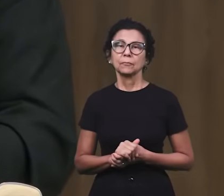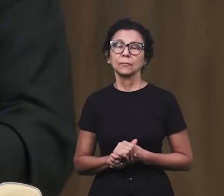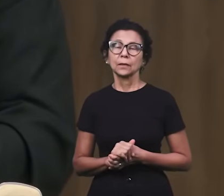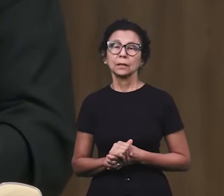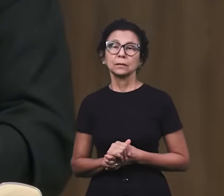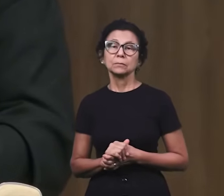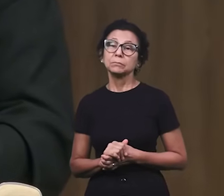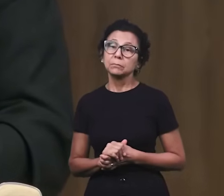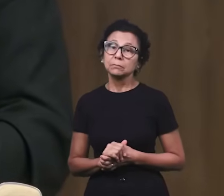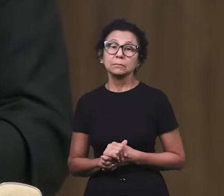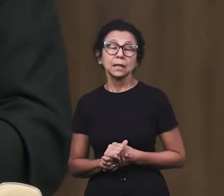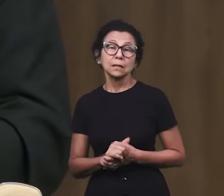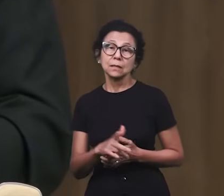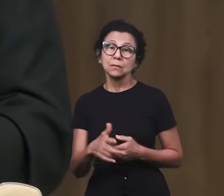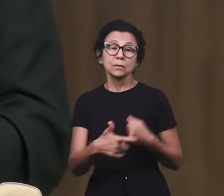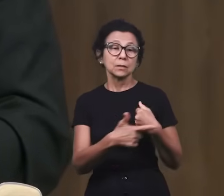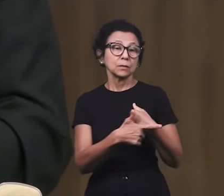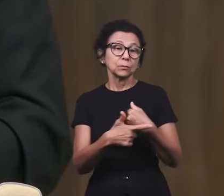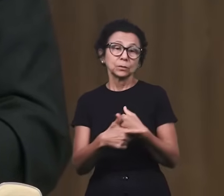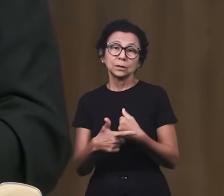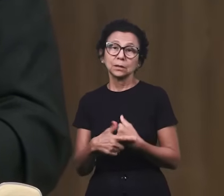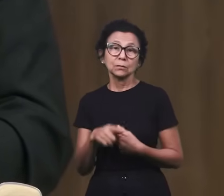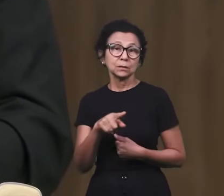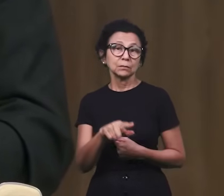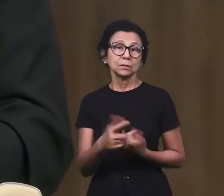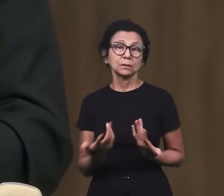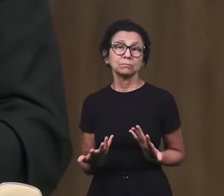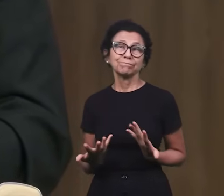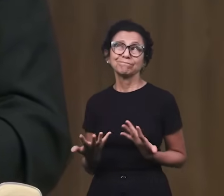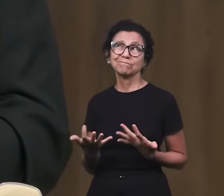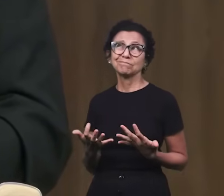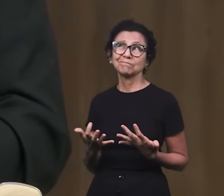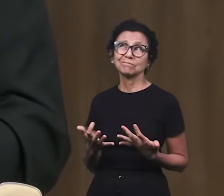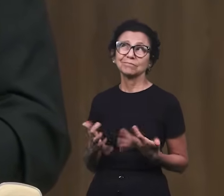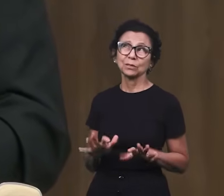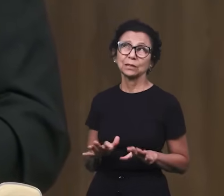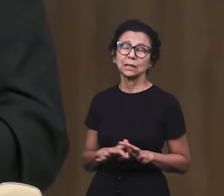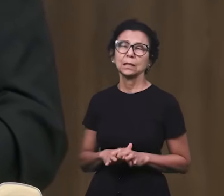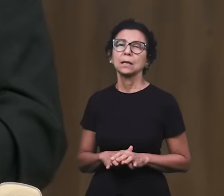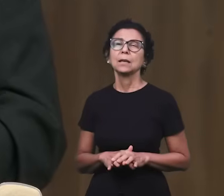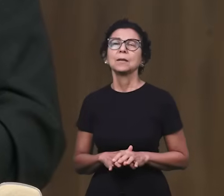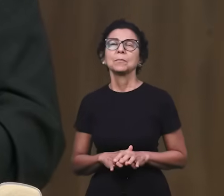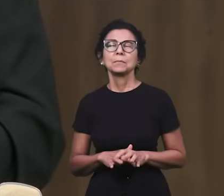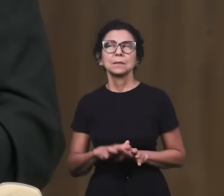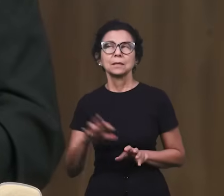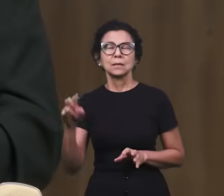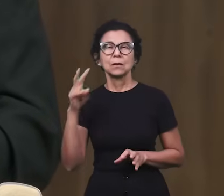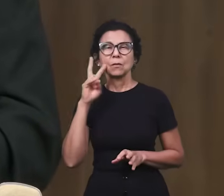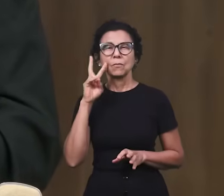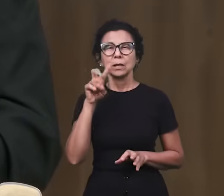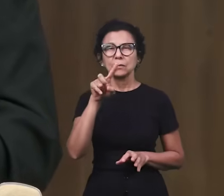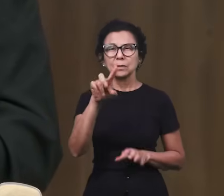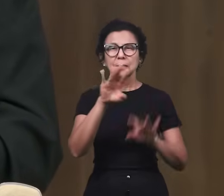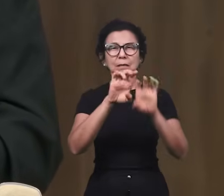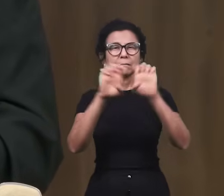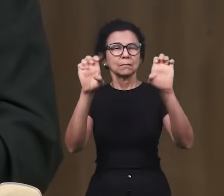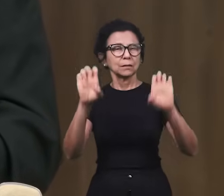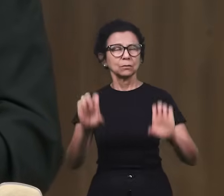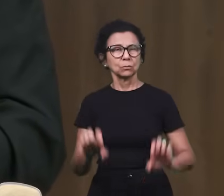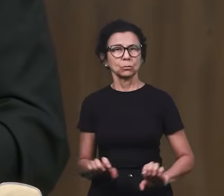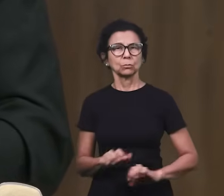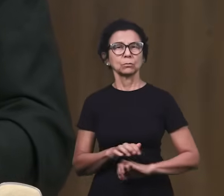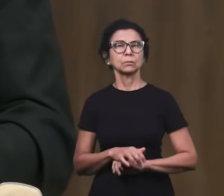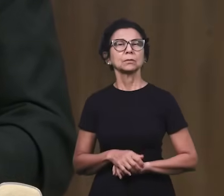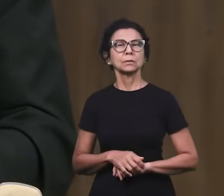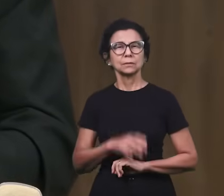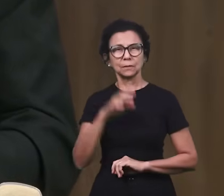te coloca em certas posições que pode até ser que você não queria. Mas porque o Senhor vê em você estrutura. Eu